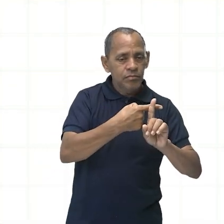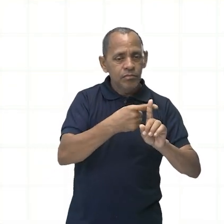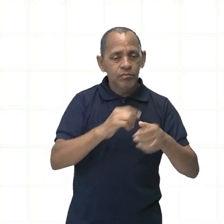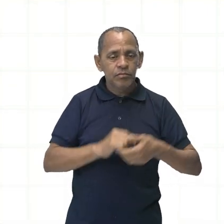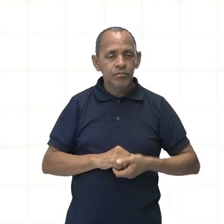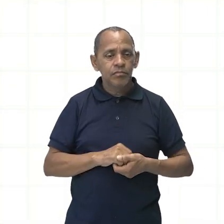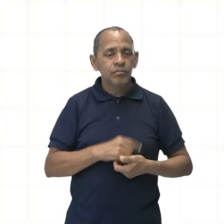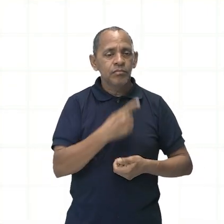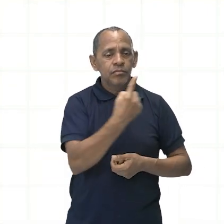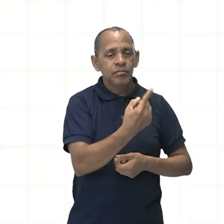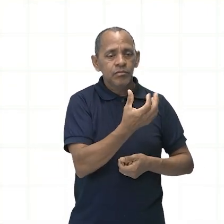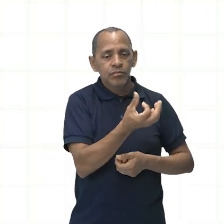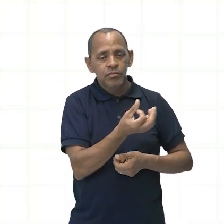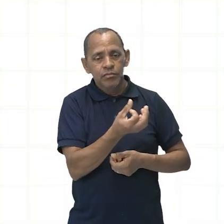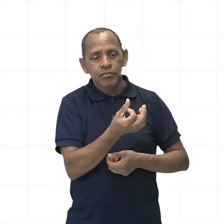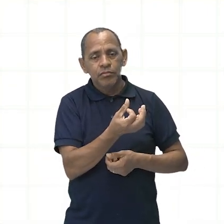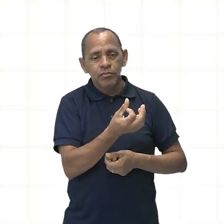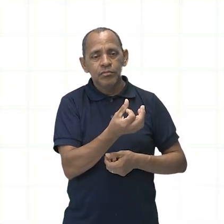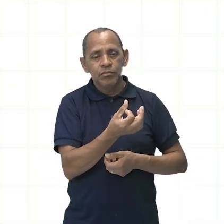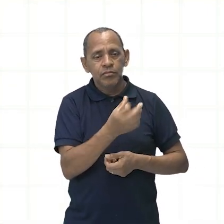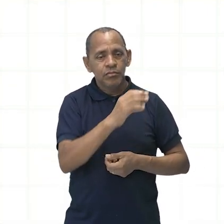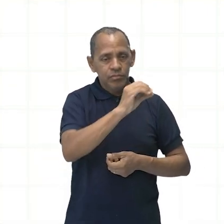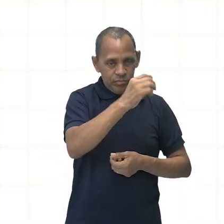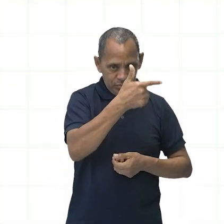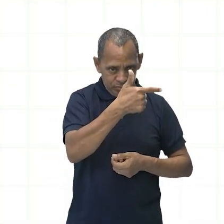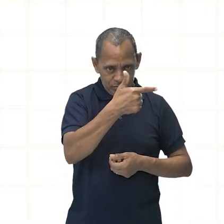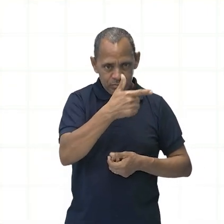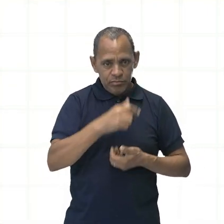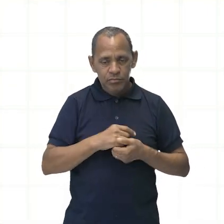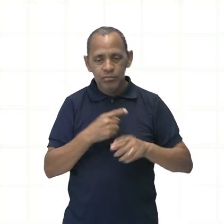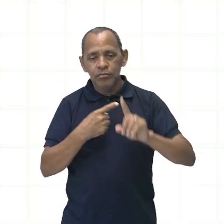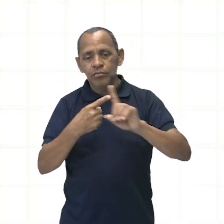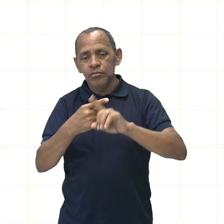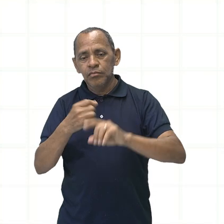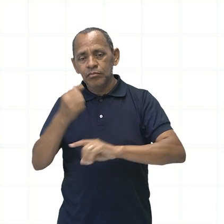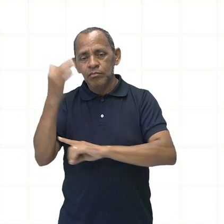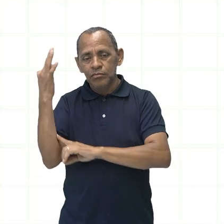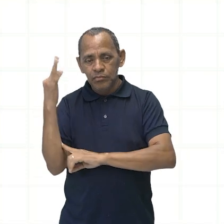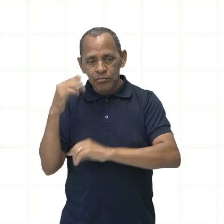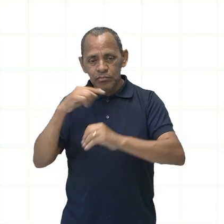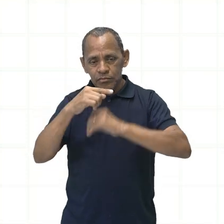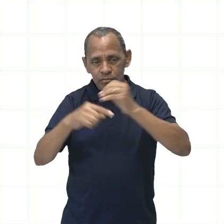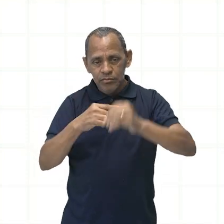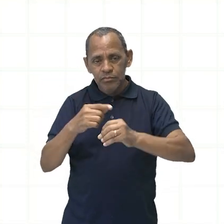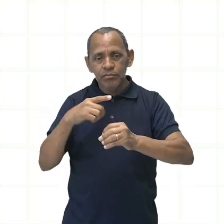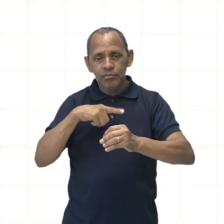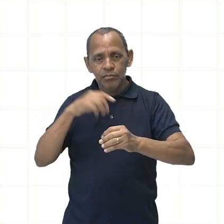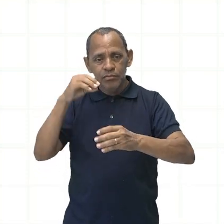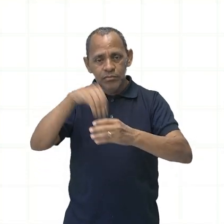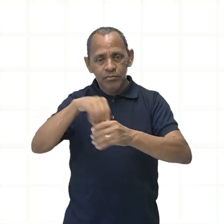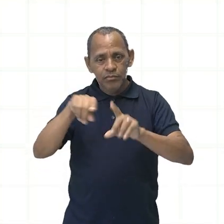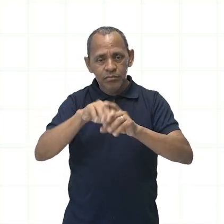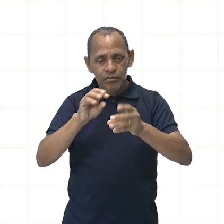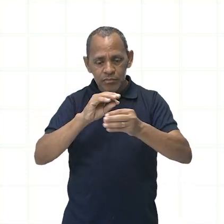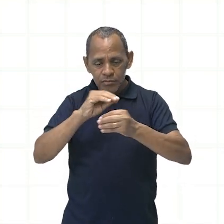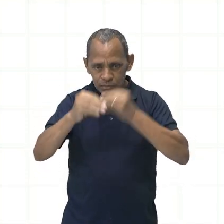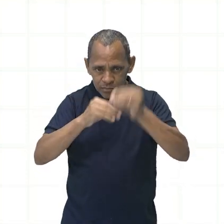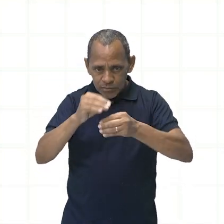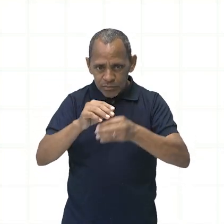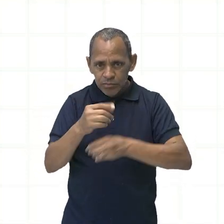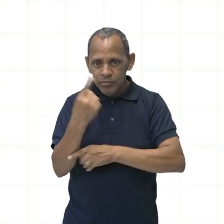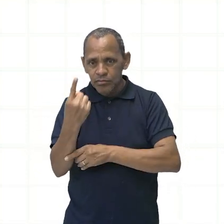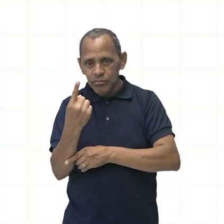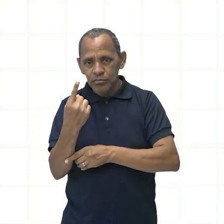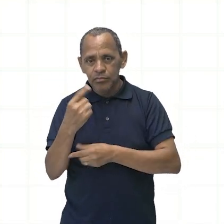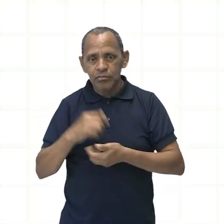do 16, que é a massa atômica do oxigênio, vezes a quantidade de átomos que compõem essa